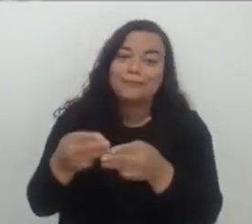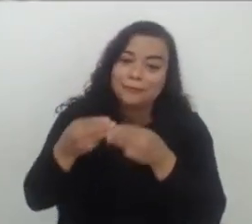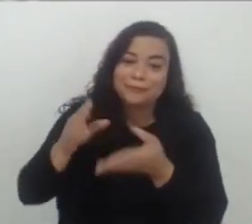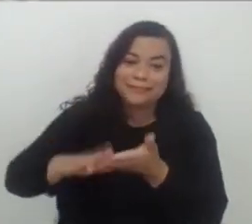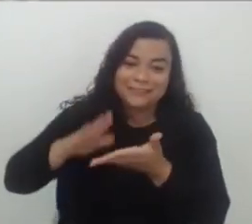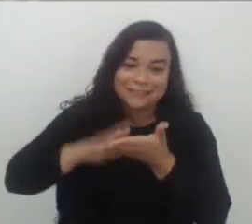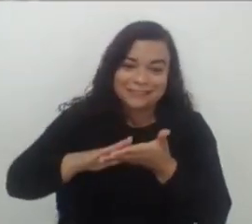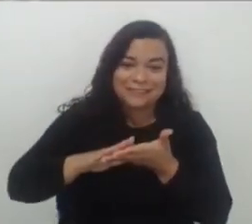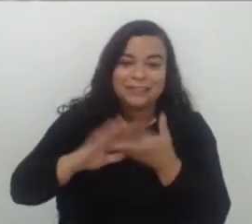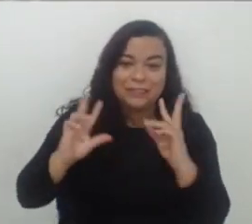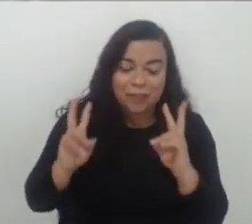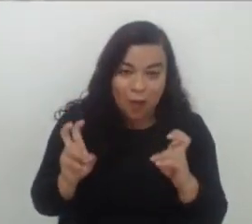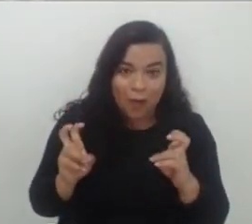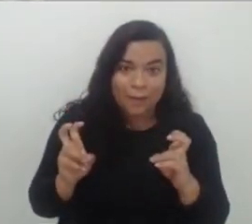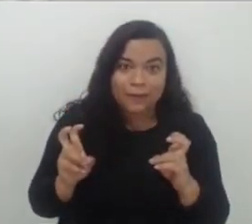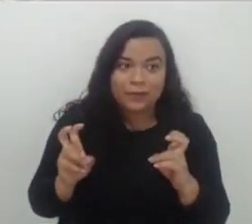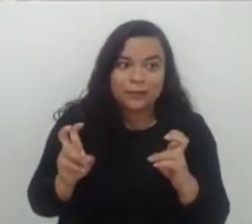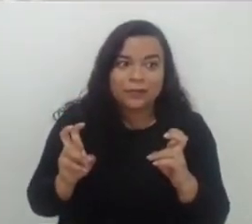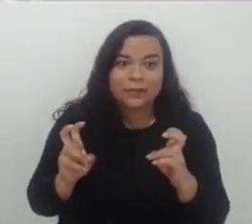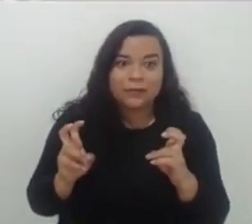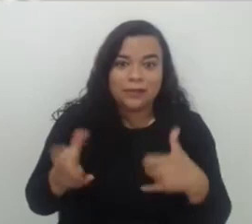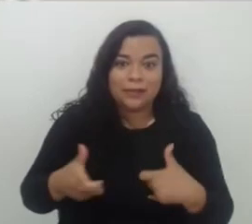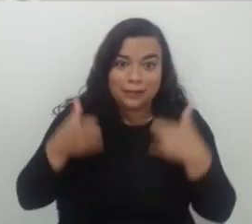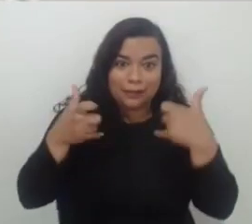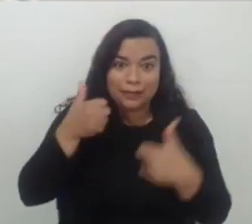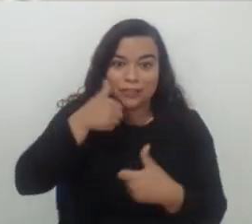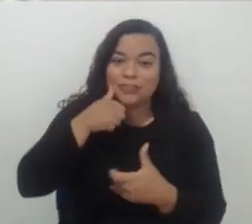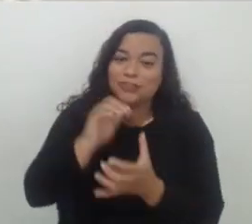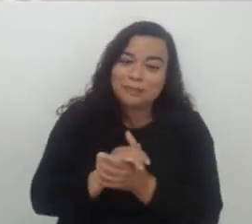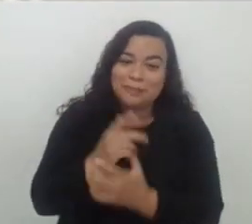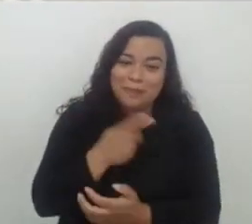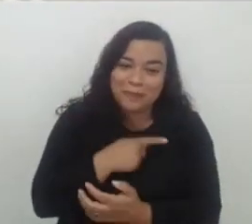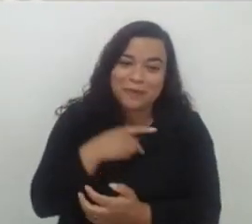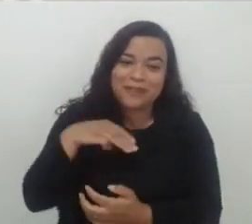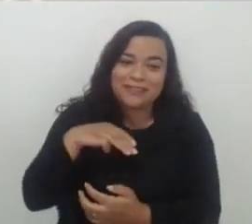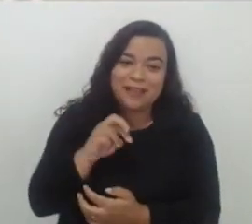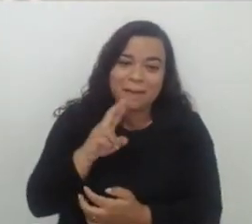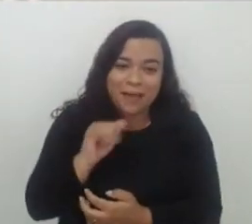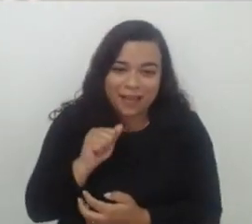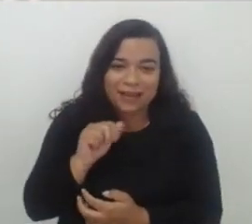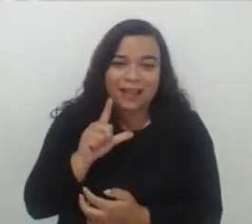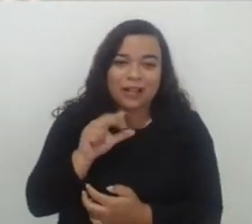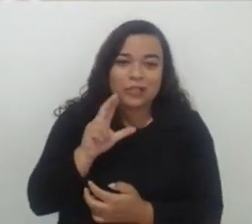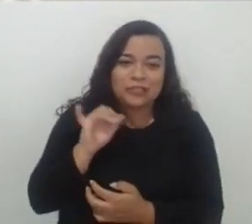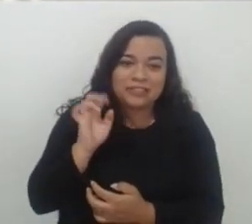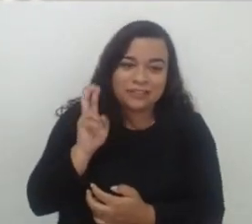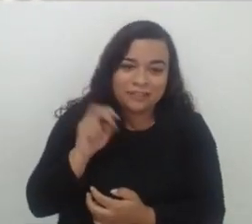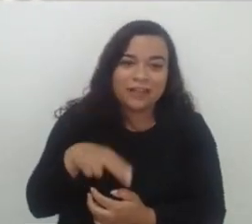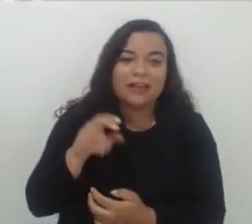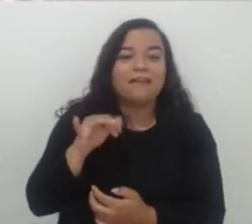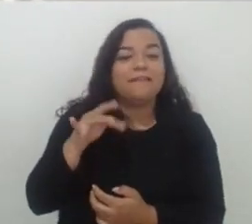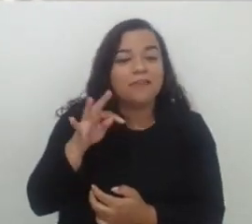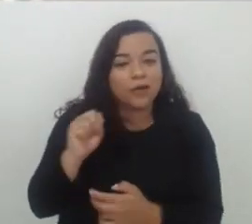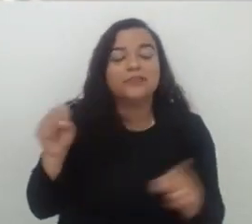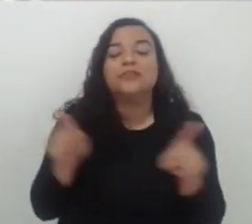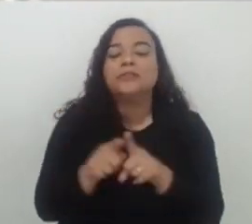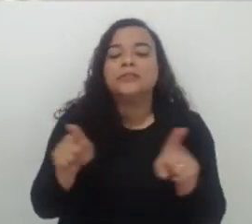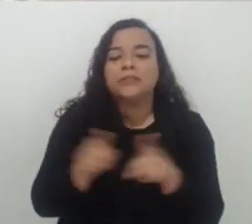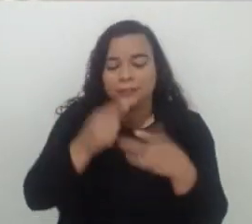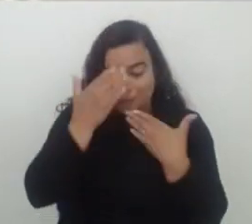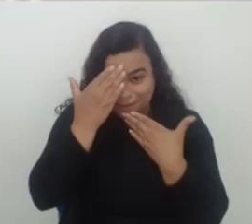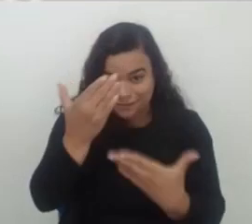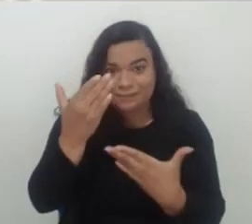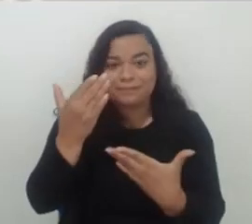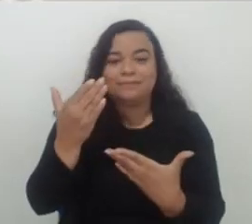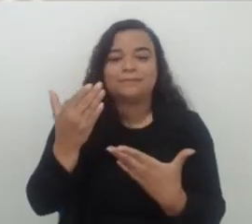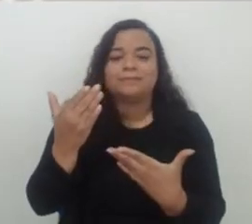em relação ao aniversário da minha esposa, Maria Lucivan Fontes, e agradecer também os votos aí, então, a boa